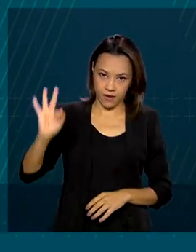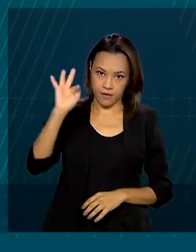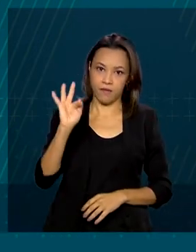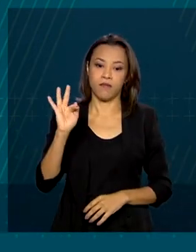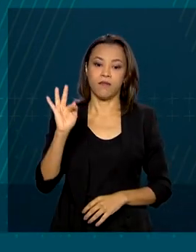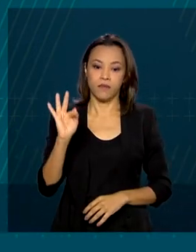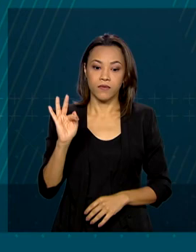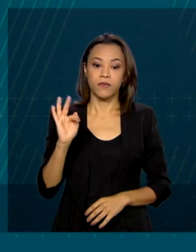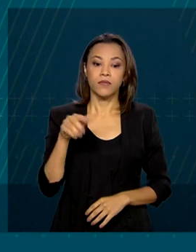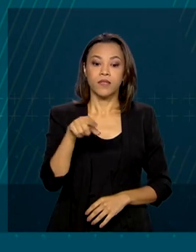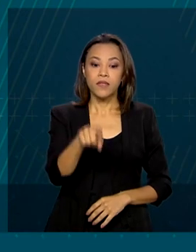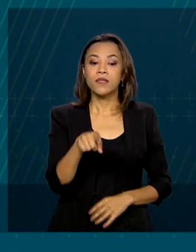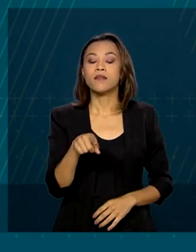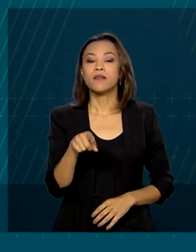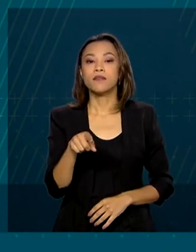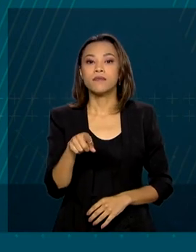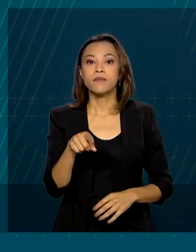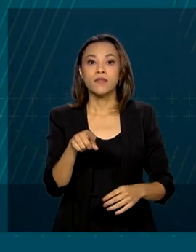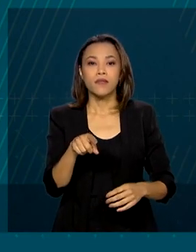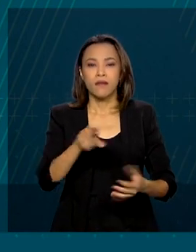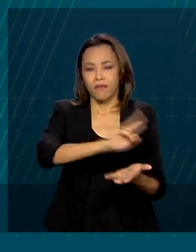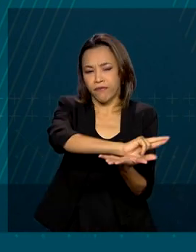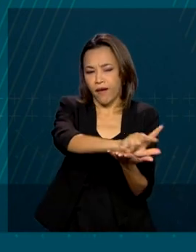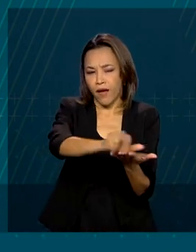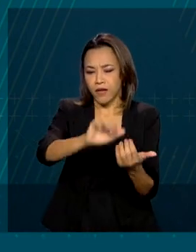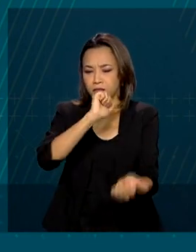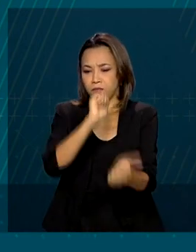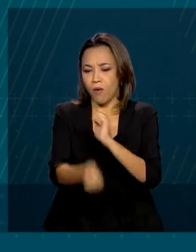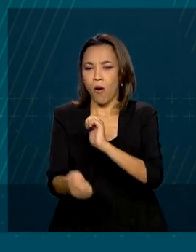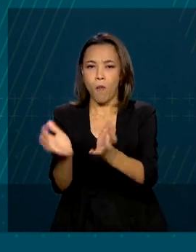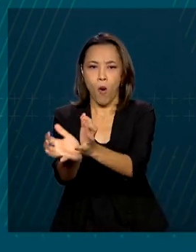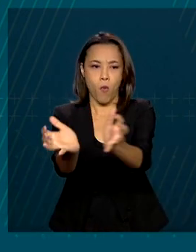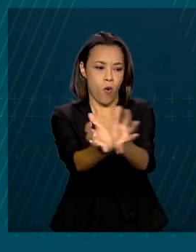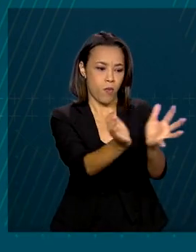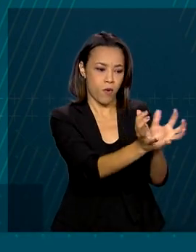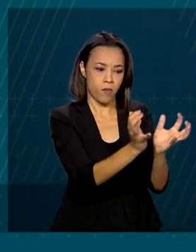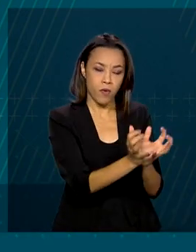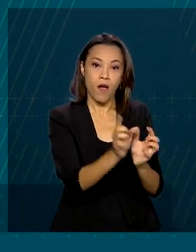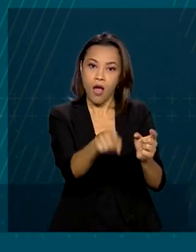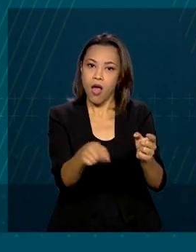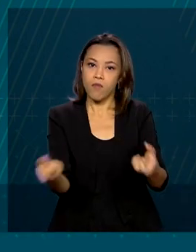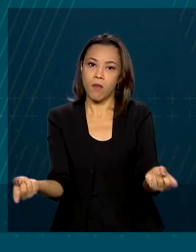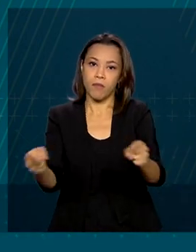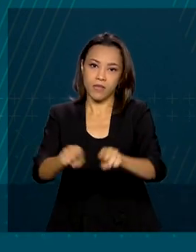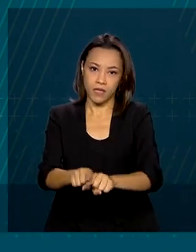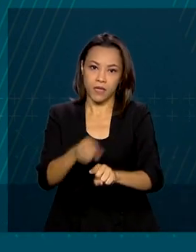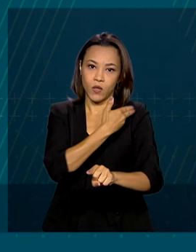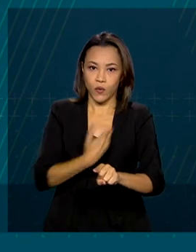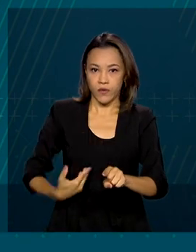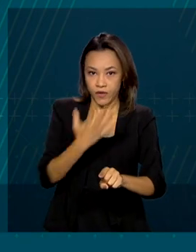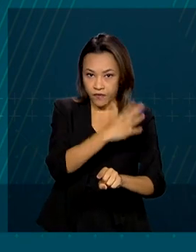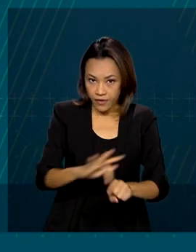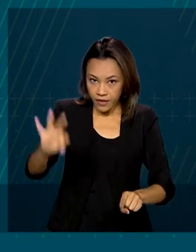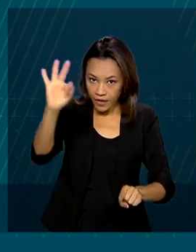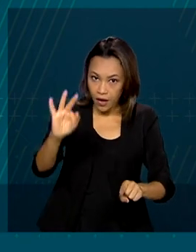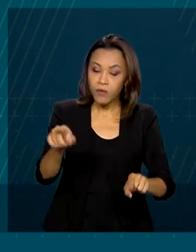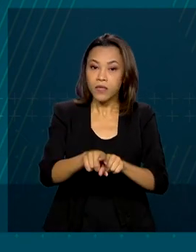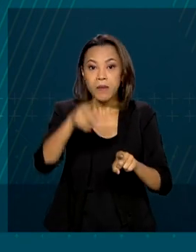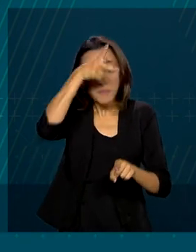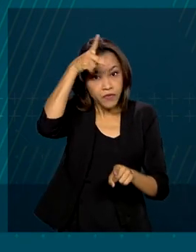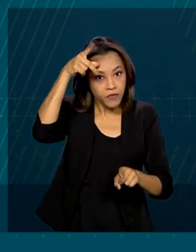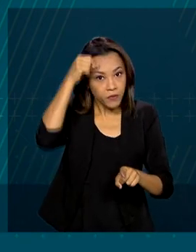arena poliesportiva, várias modalidades. É uma parceria entre o governo federal e as